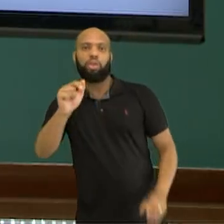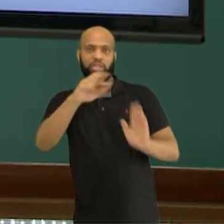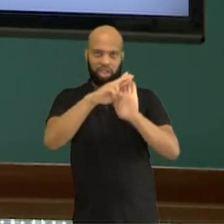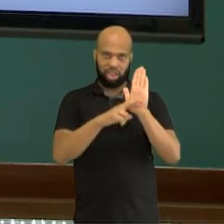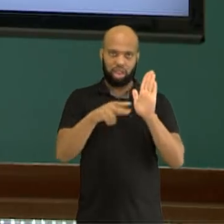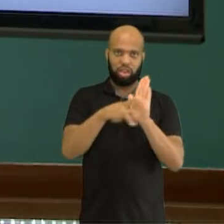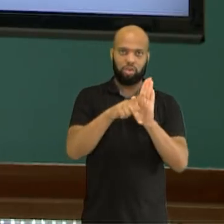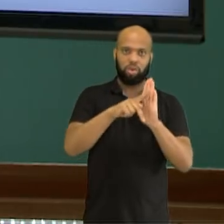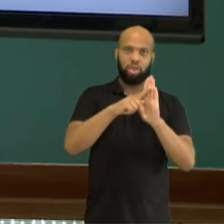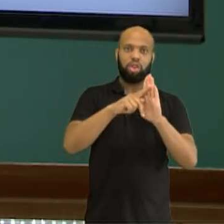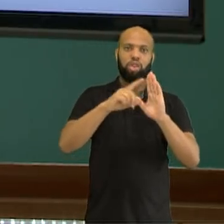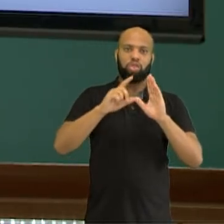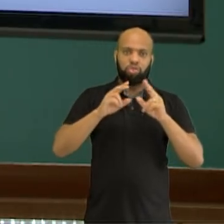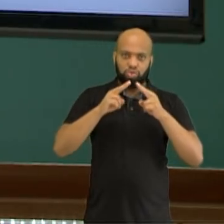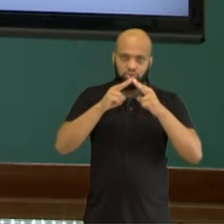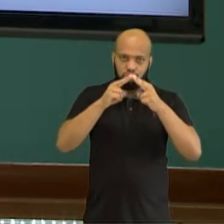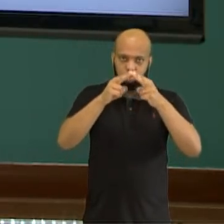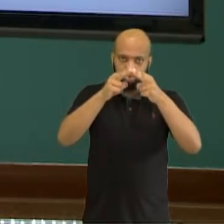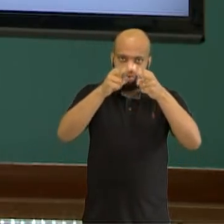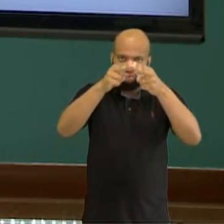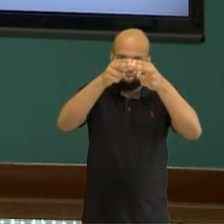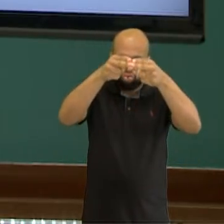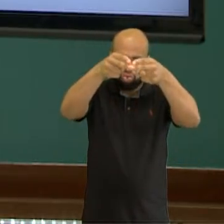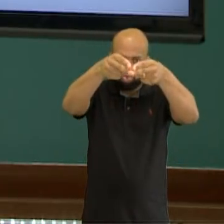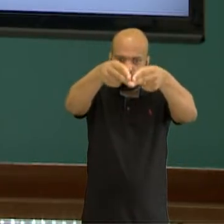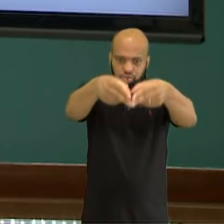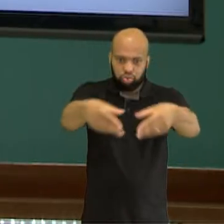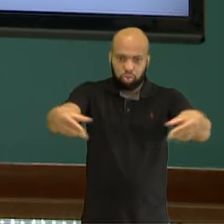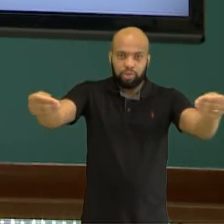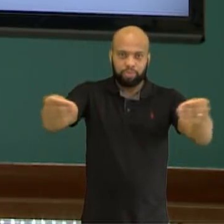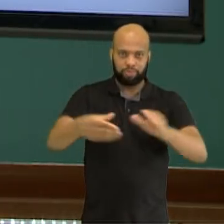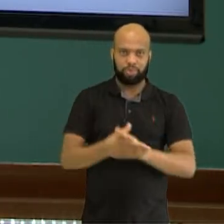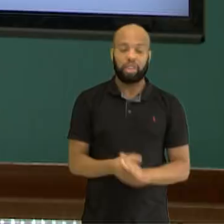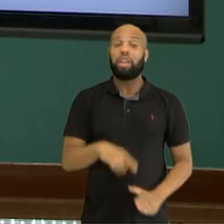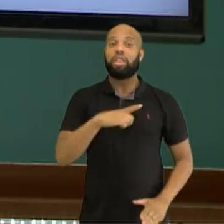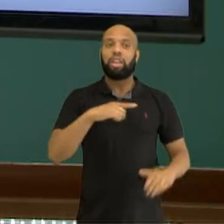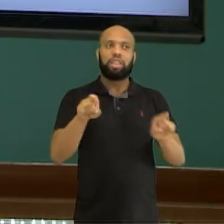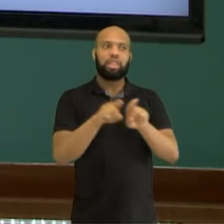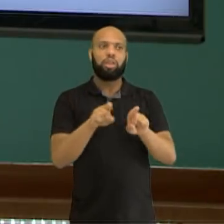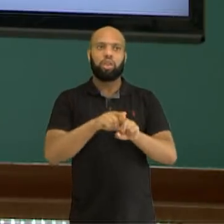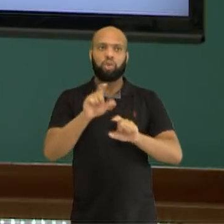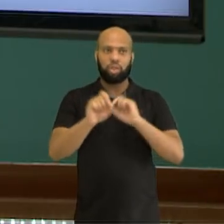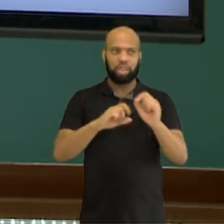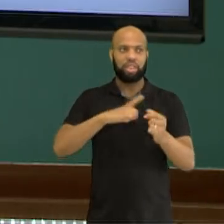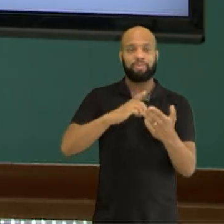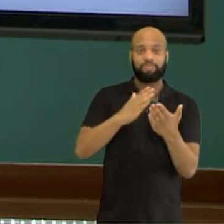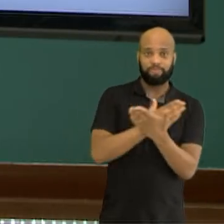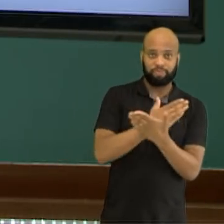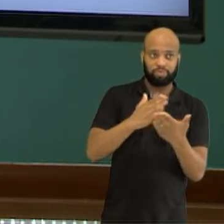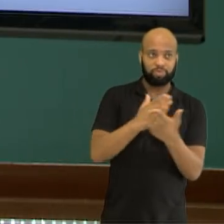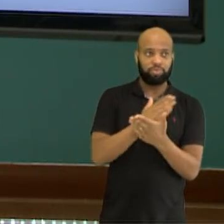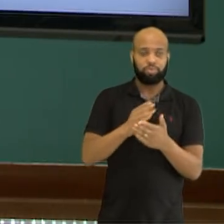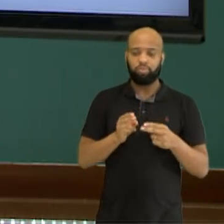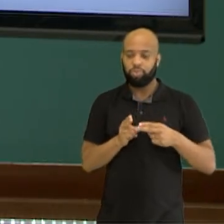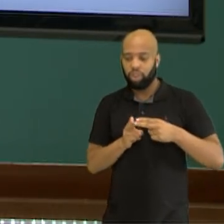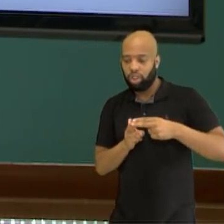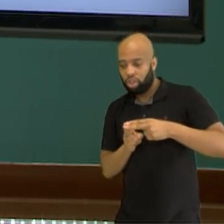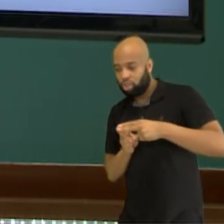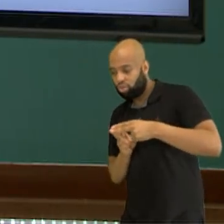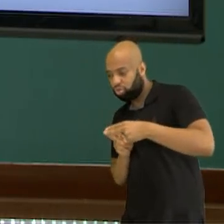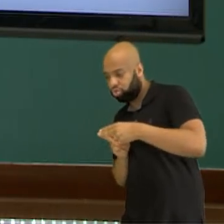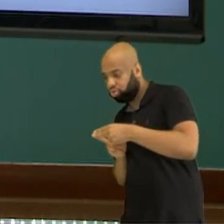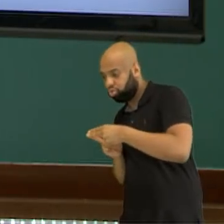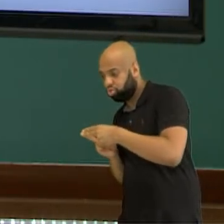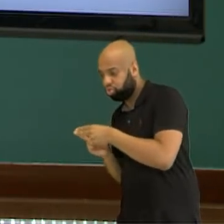horizonte. Uma outra evidência são as circunnavegações que dão a volta ao mundo, ou seja, aquelas